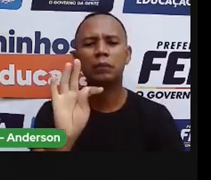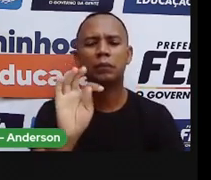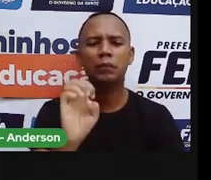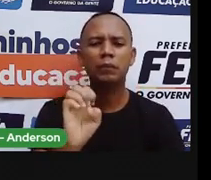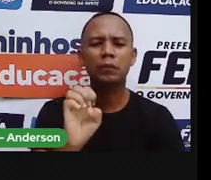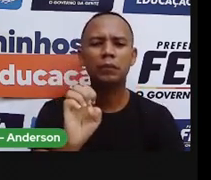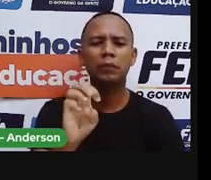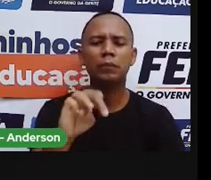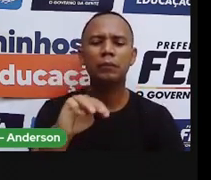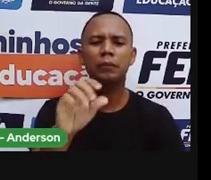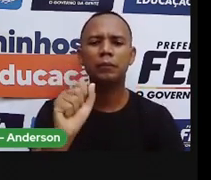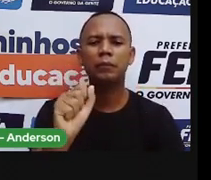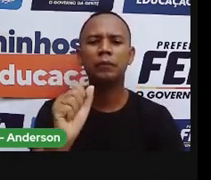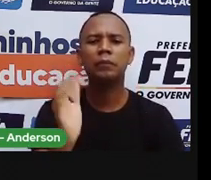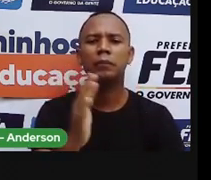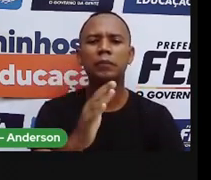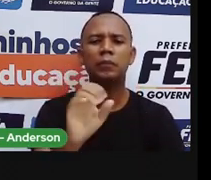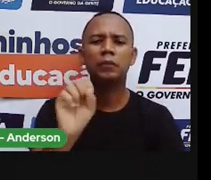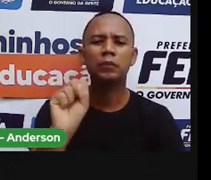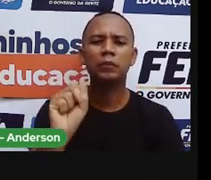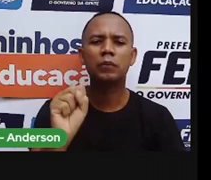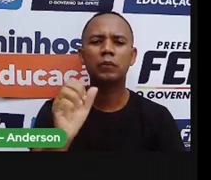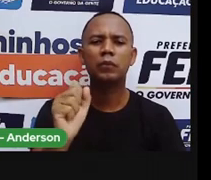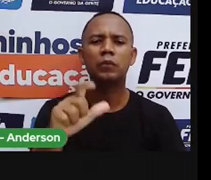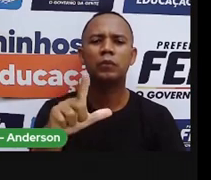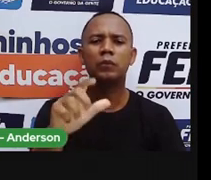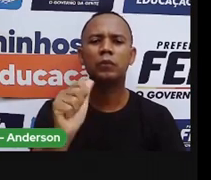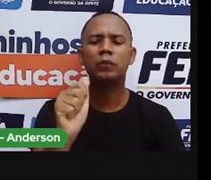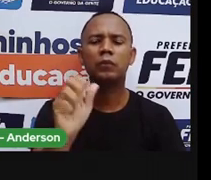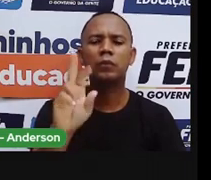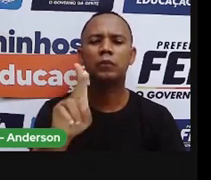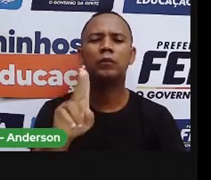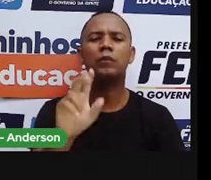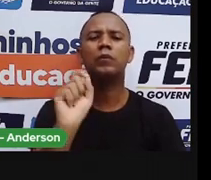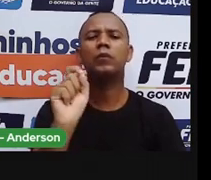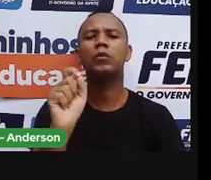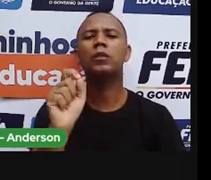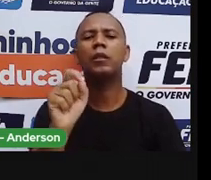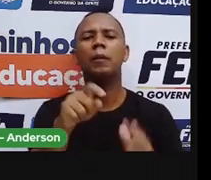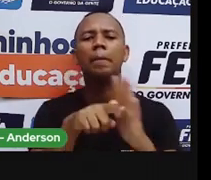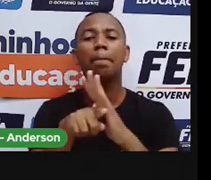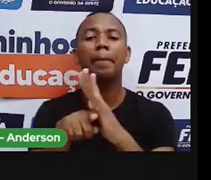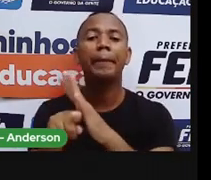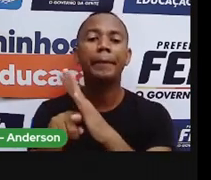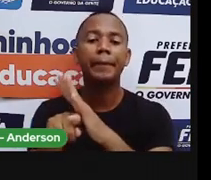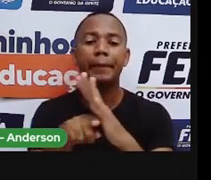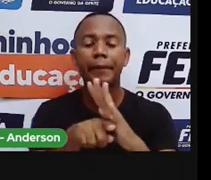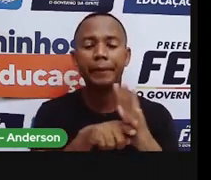algumas curiosidades sobre o universo, né? O que são astros?